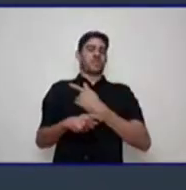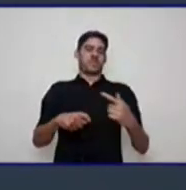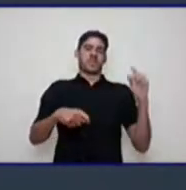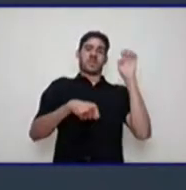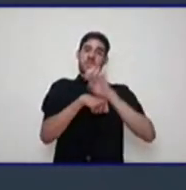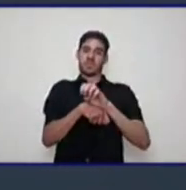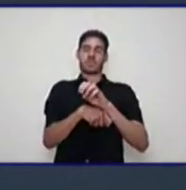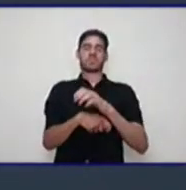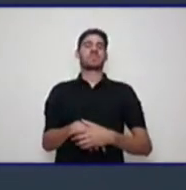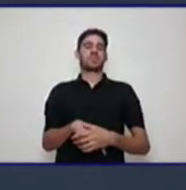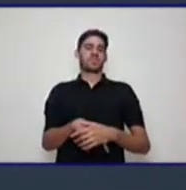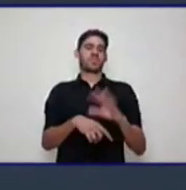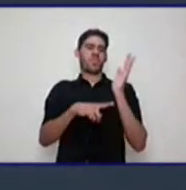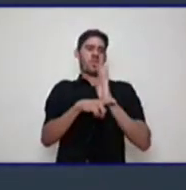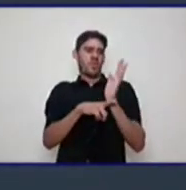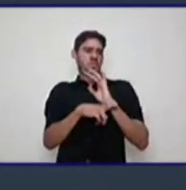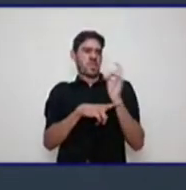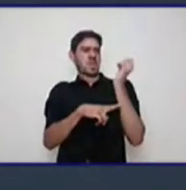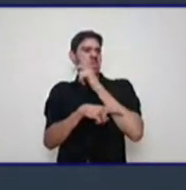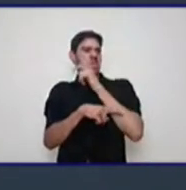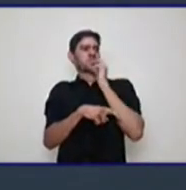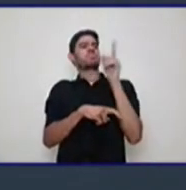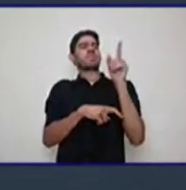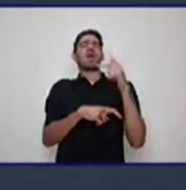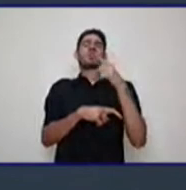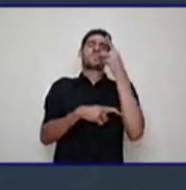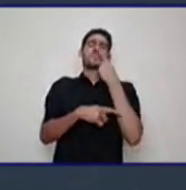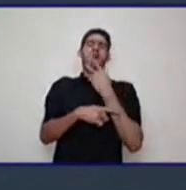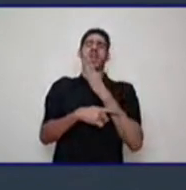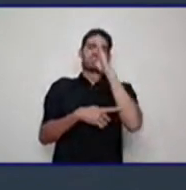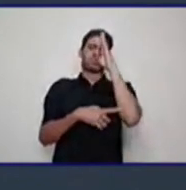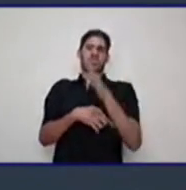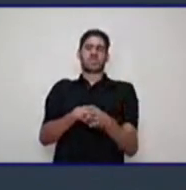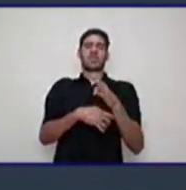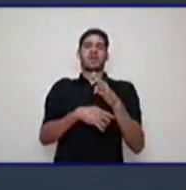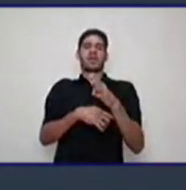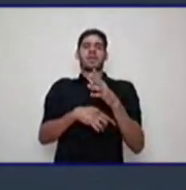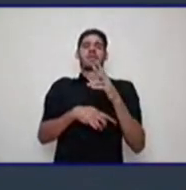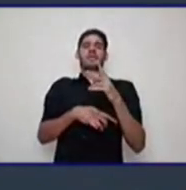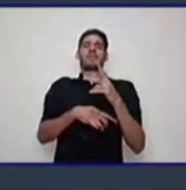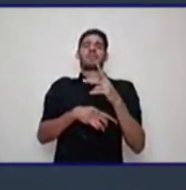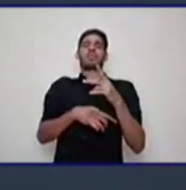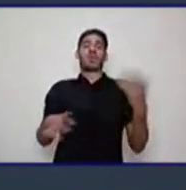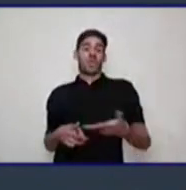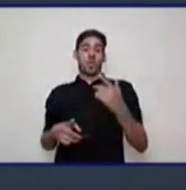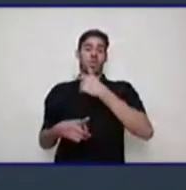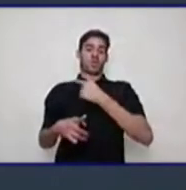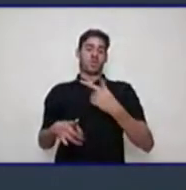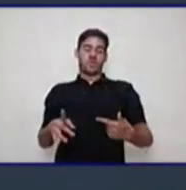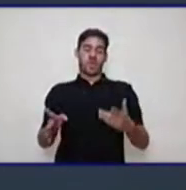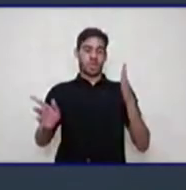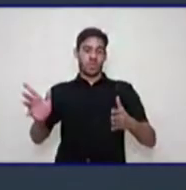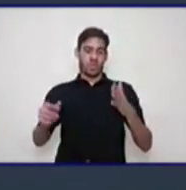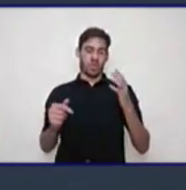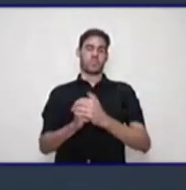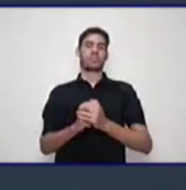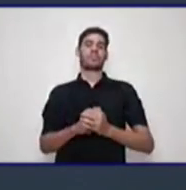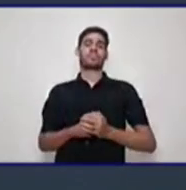vídeo satírico que veicula crítica direta a detentor de mandato eletivo